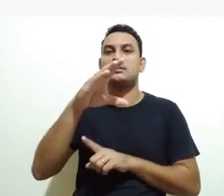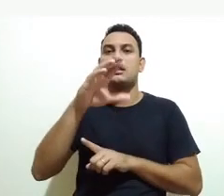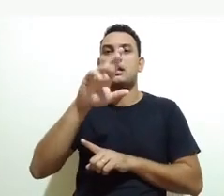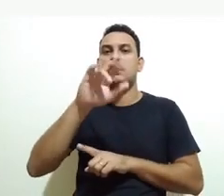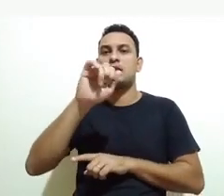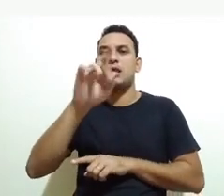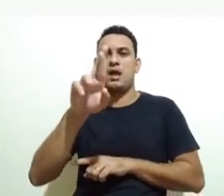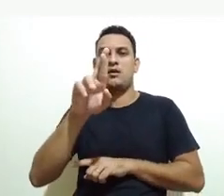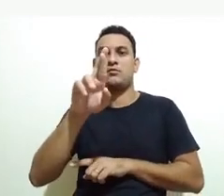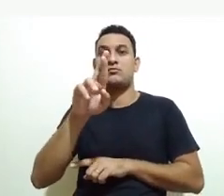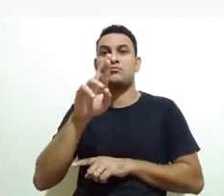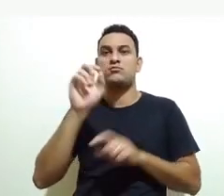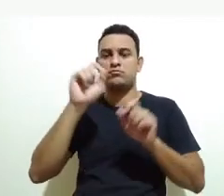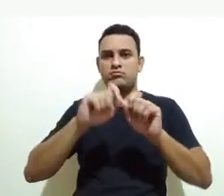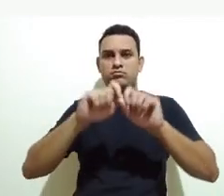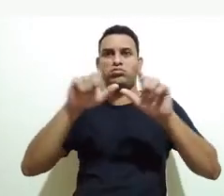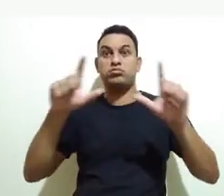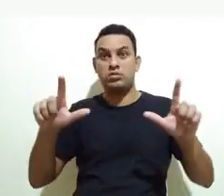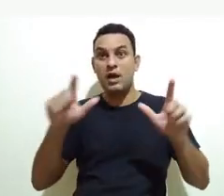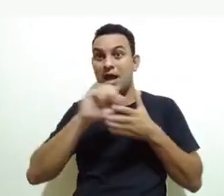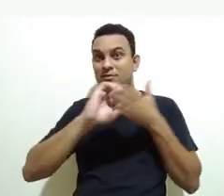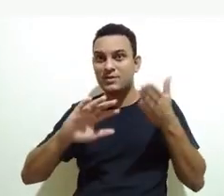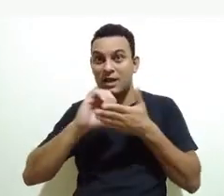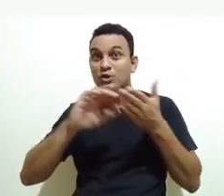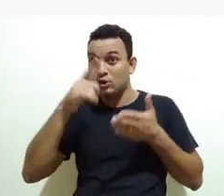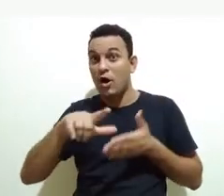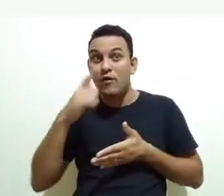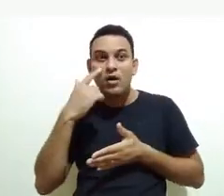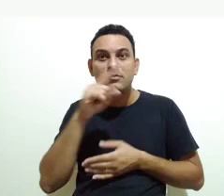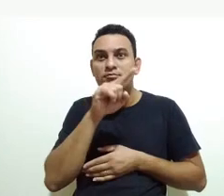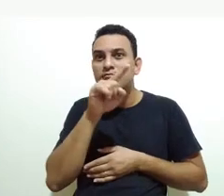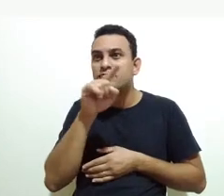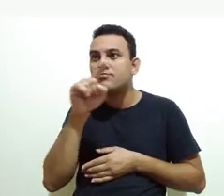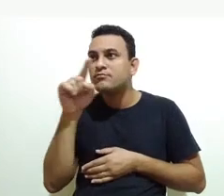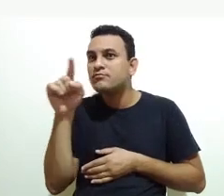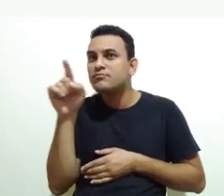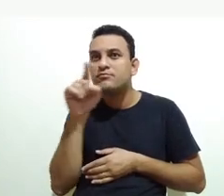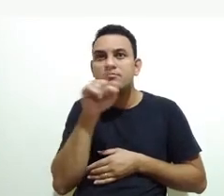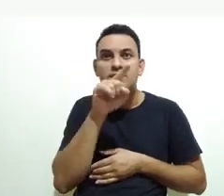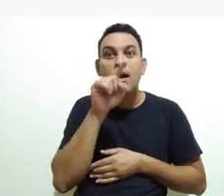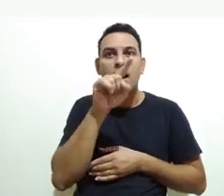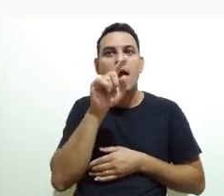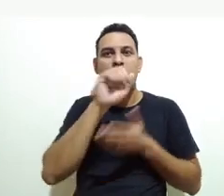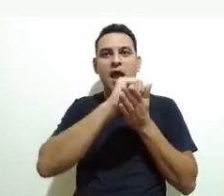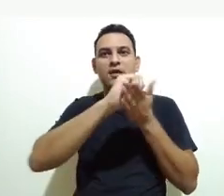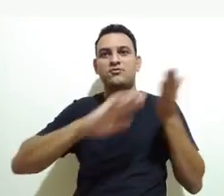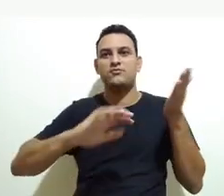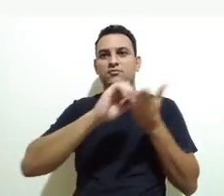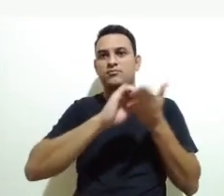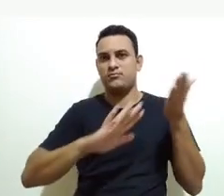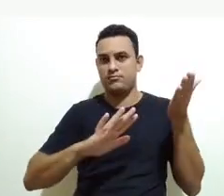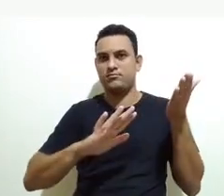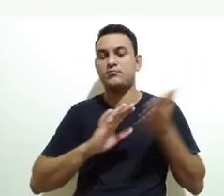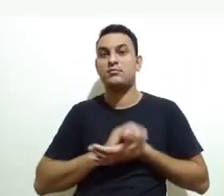e clique no botão Mais Criar. Ao surgir a aba de opções de atividades, localize e